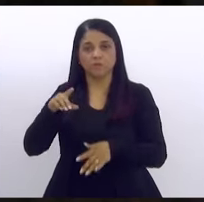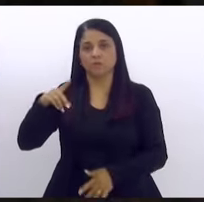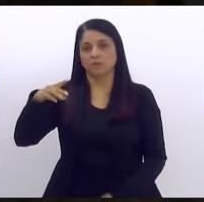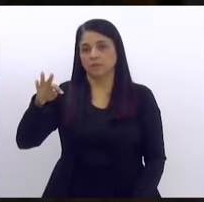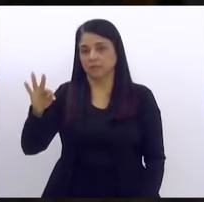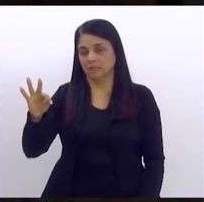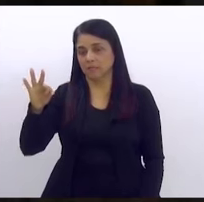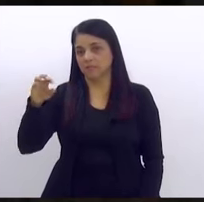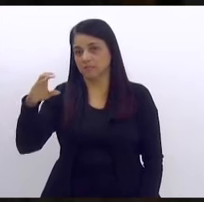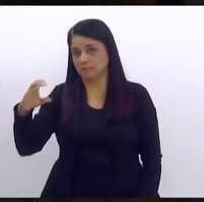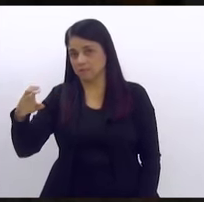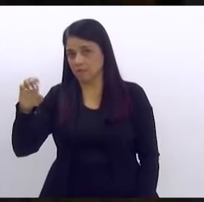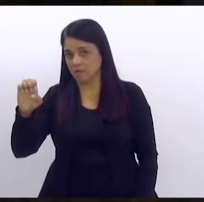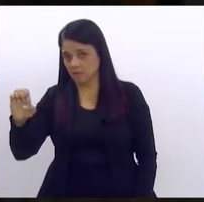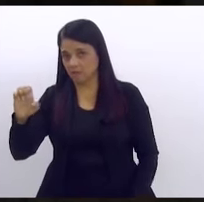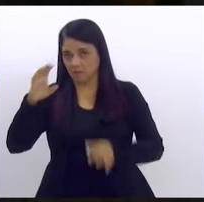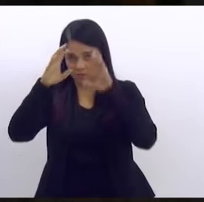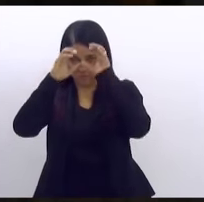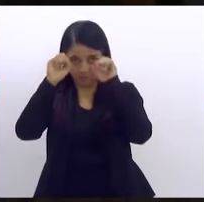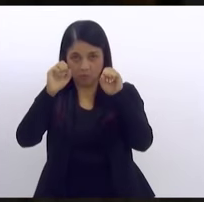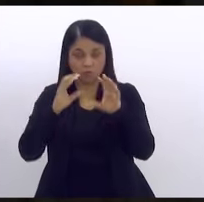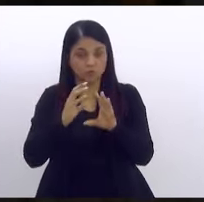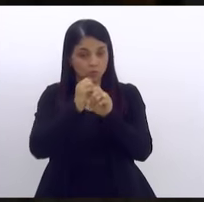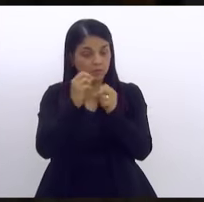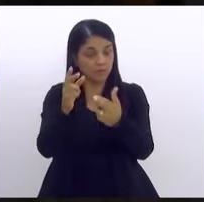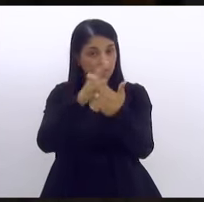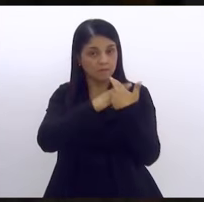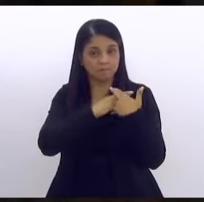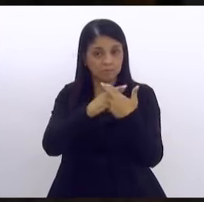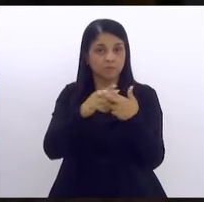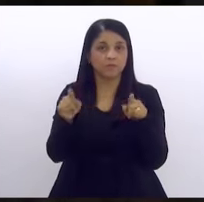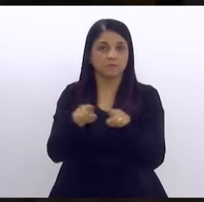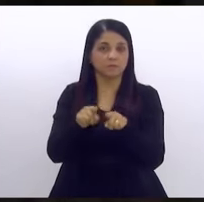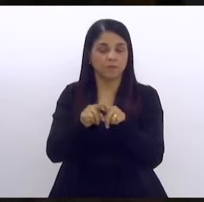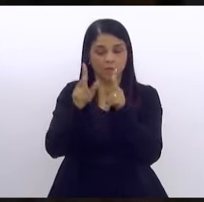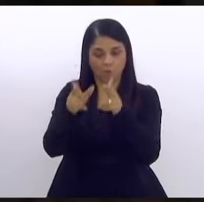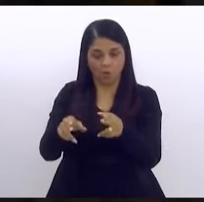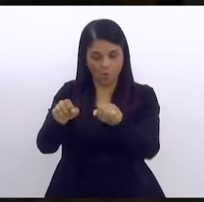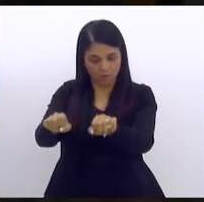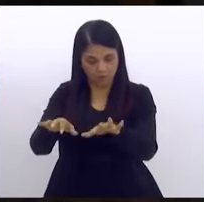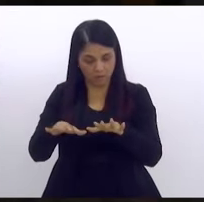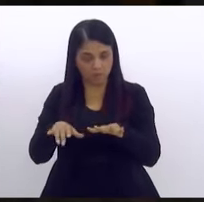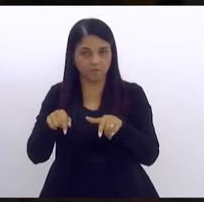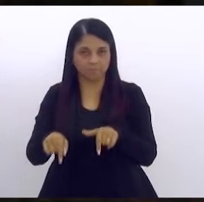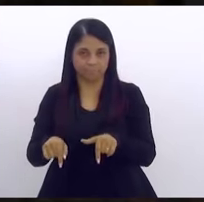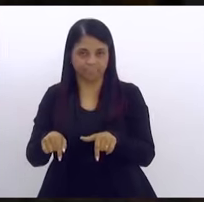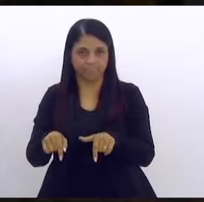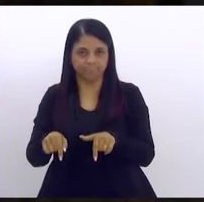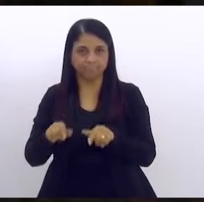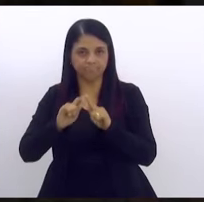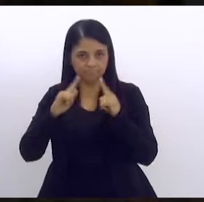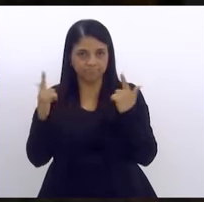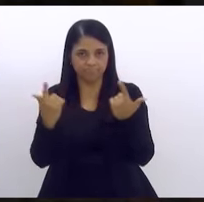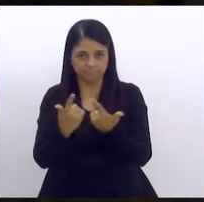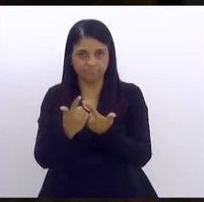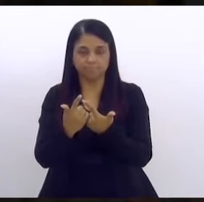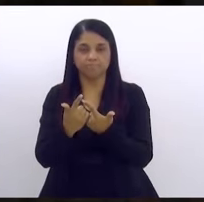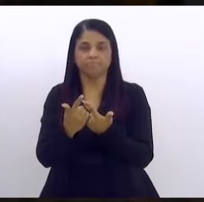de Contas, também tem uma grande responsabilidade lá, do mesmo peso aqui do nosso Parlamento,